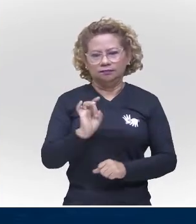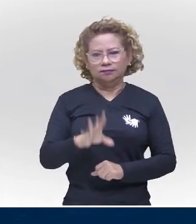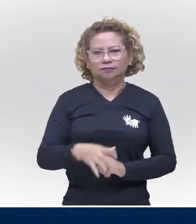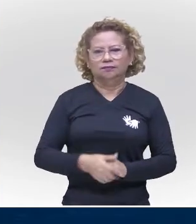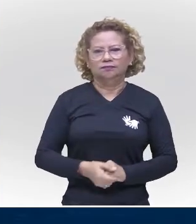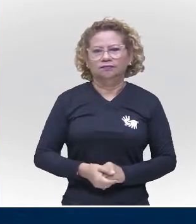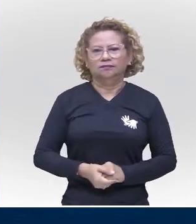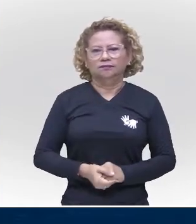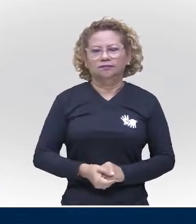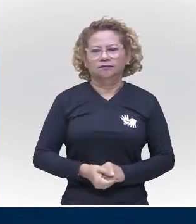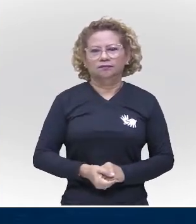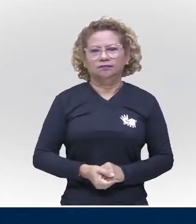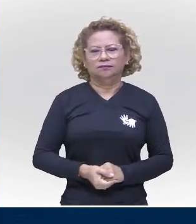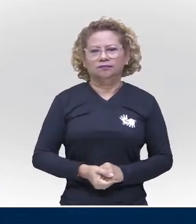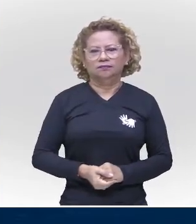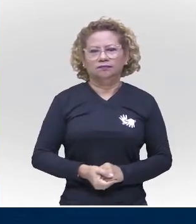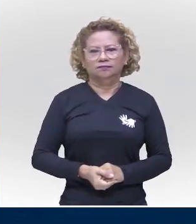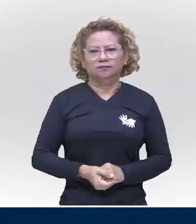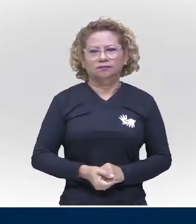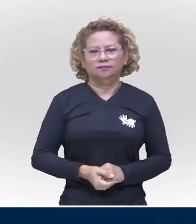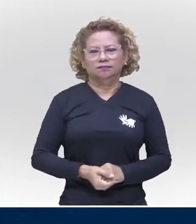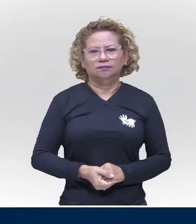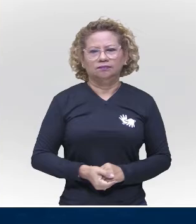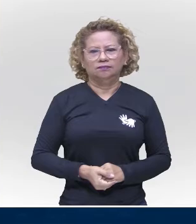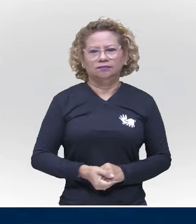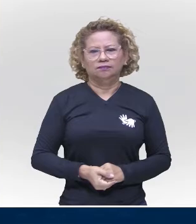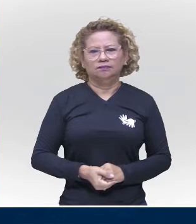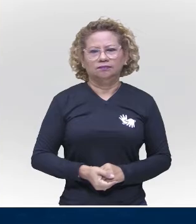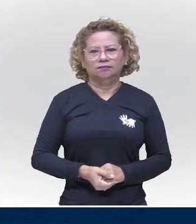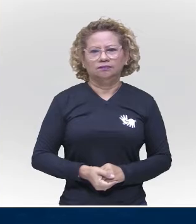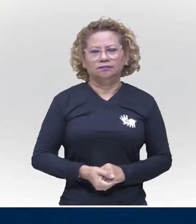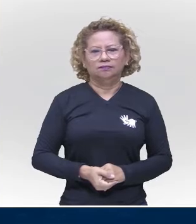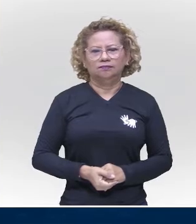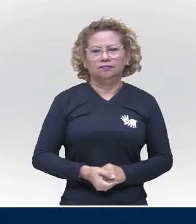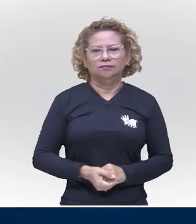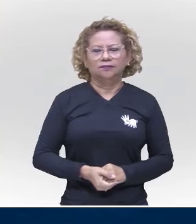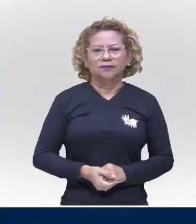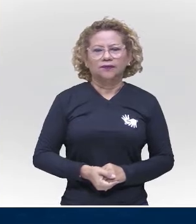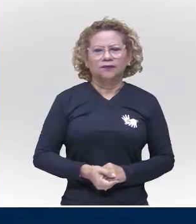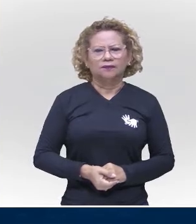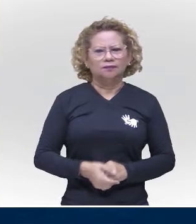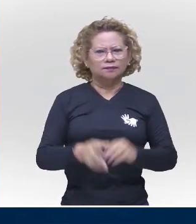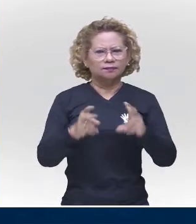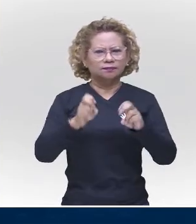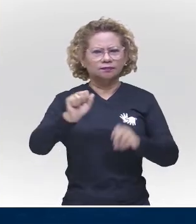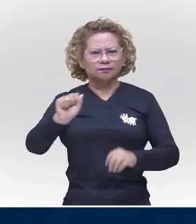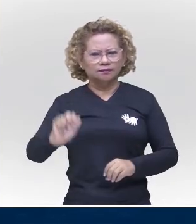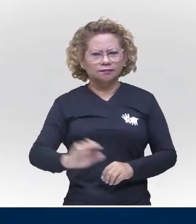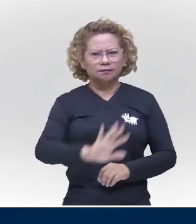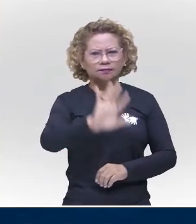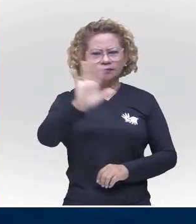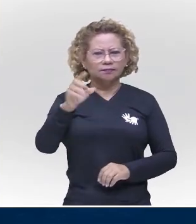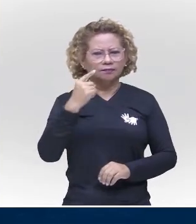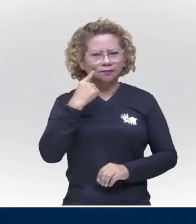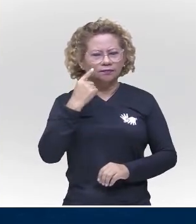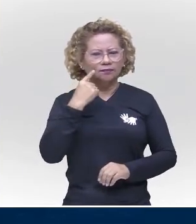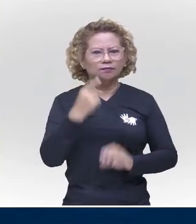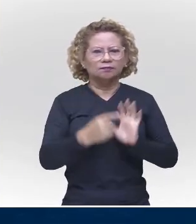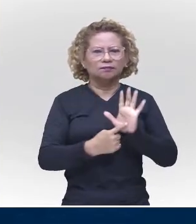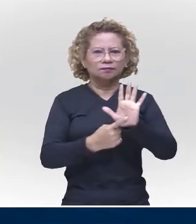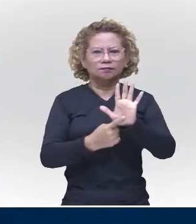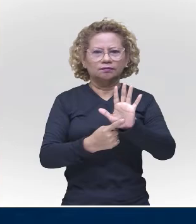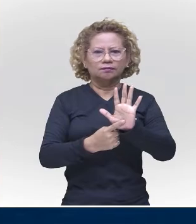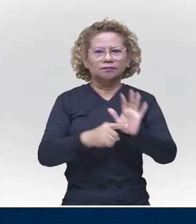individual depende somente do atleta que está praticando. E como imagem, eu trouxe para vocês aí o